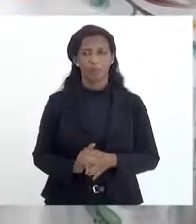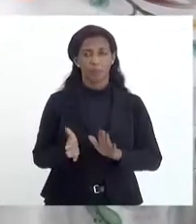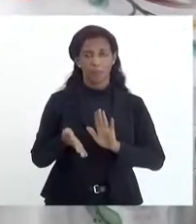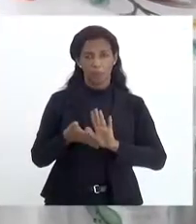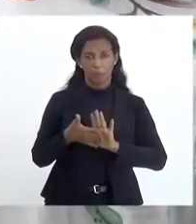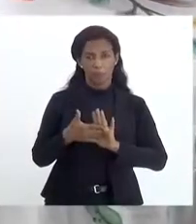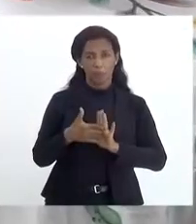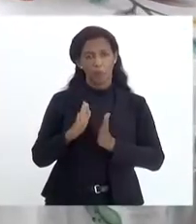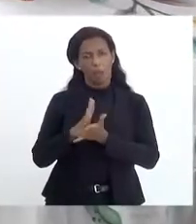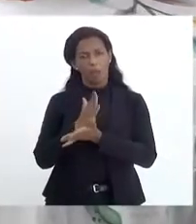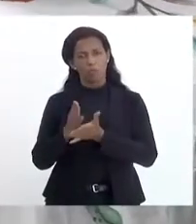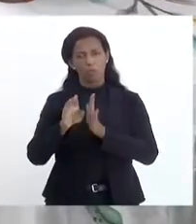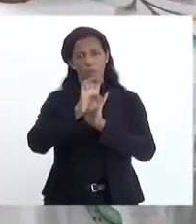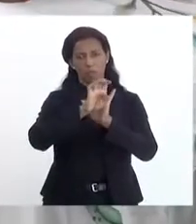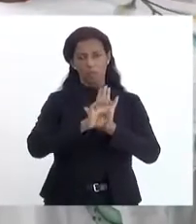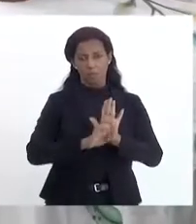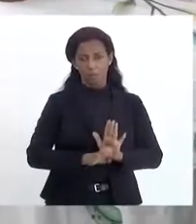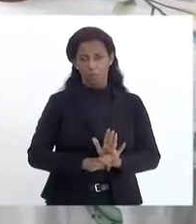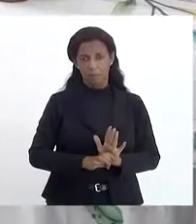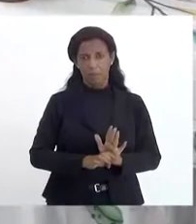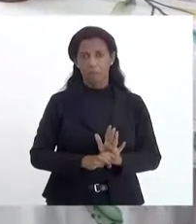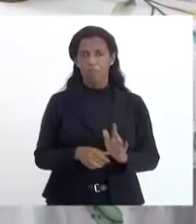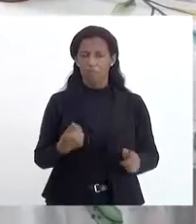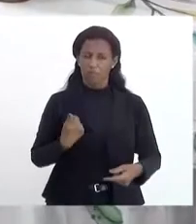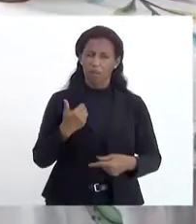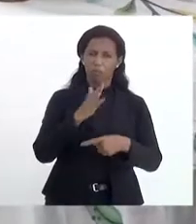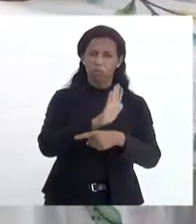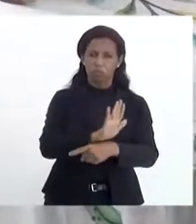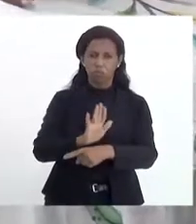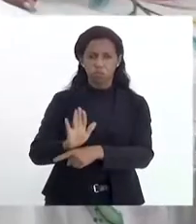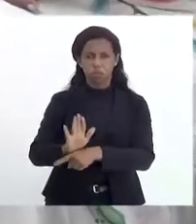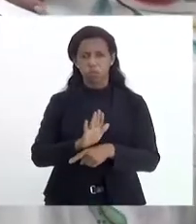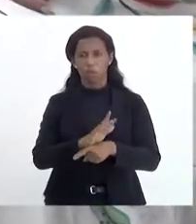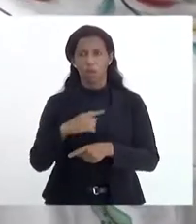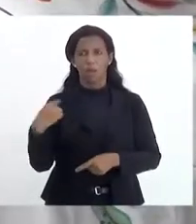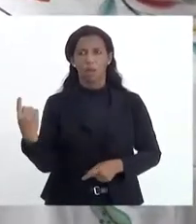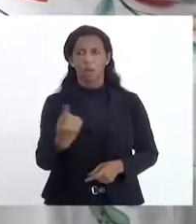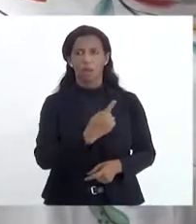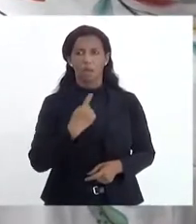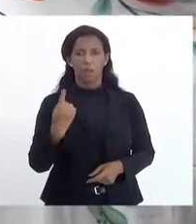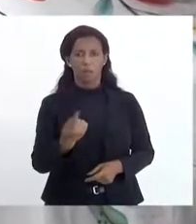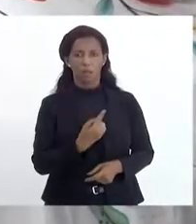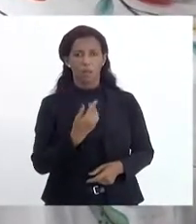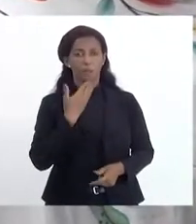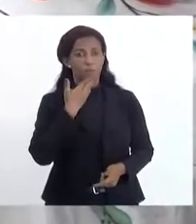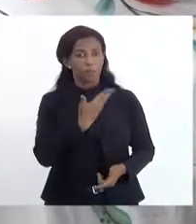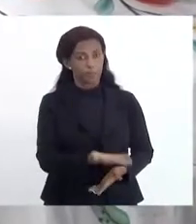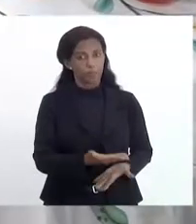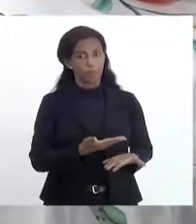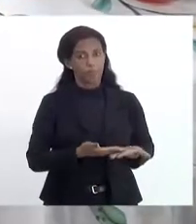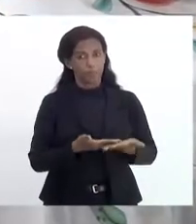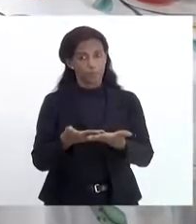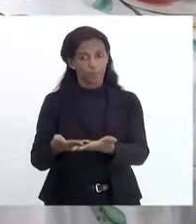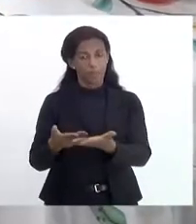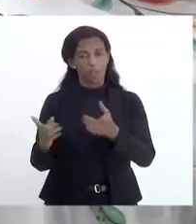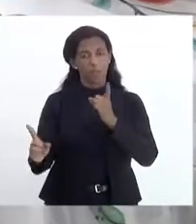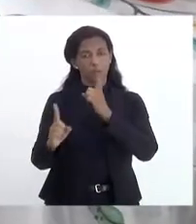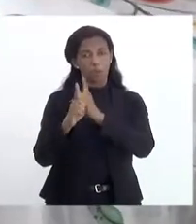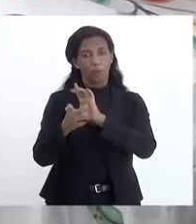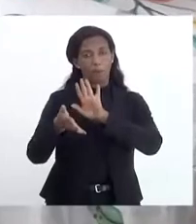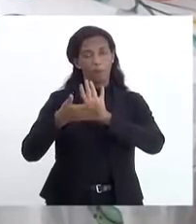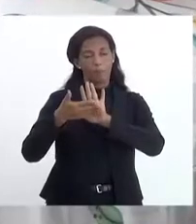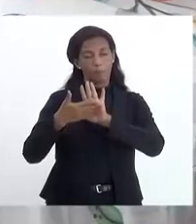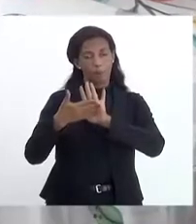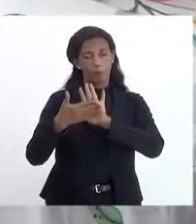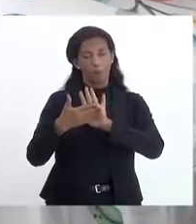propôs algumas emendas que atendem a nossa solicitação, né, que vem de encontro à proposta do